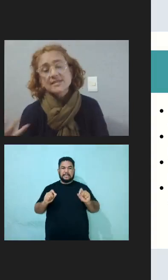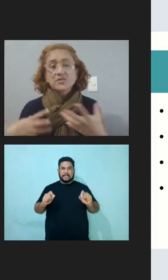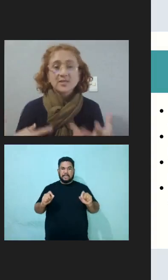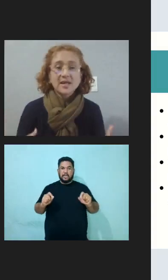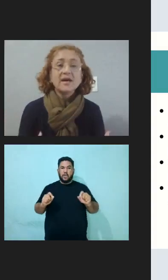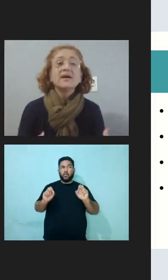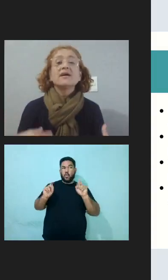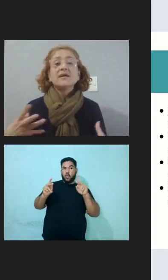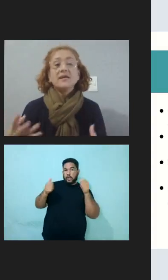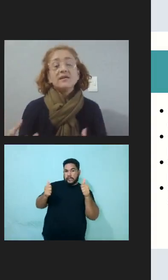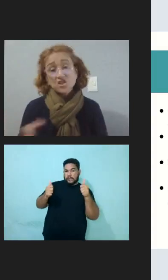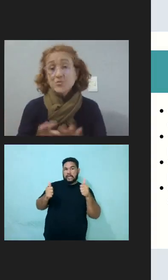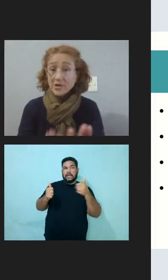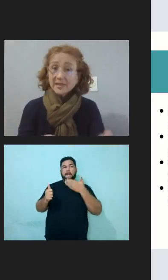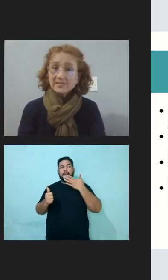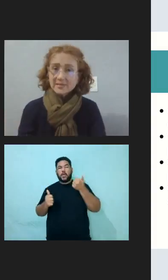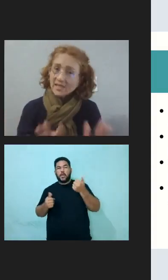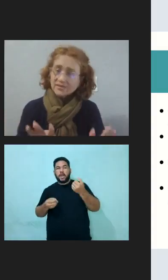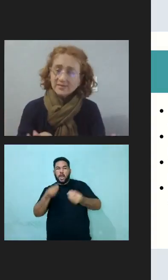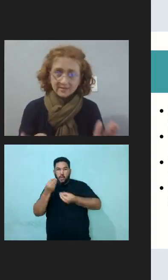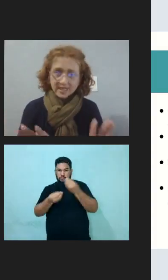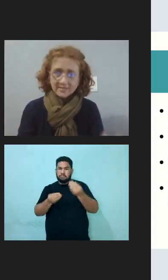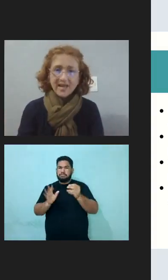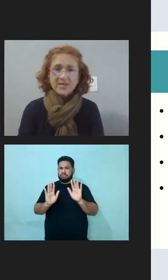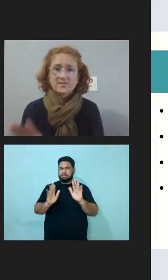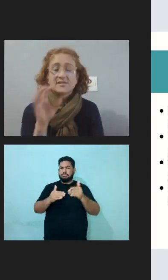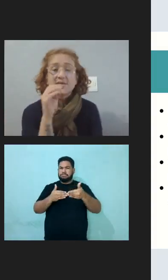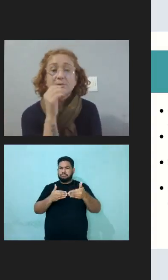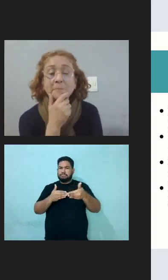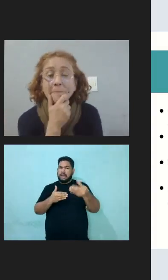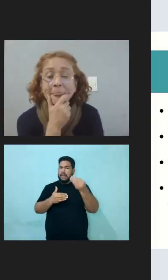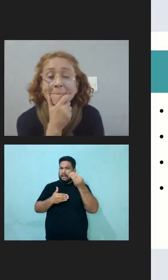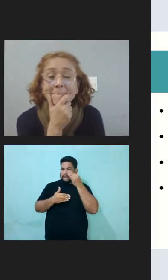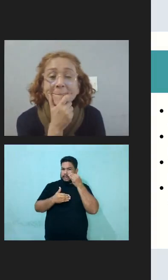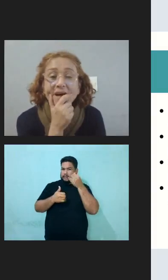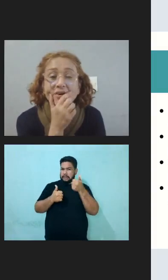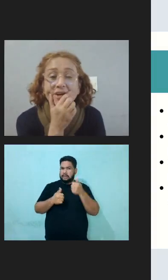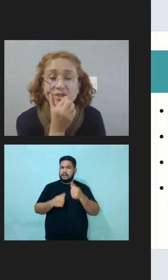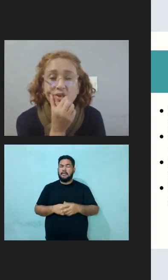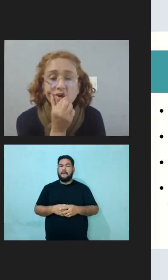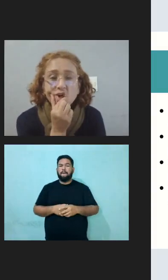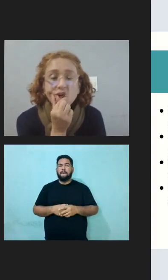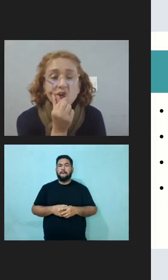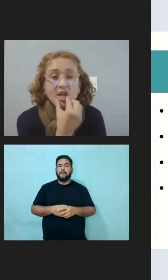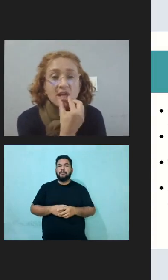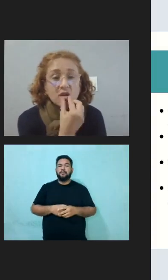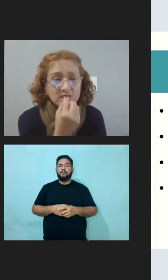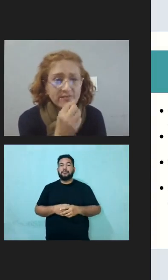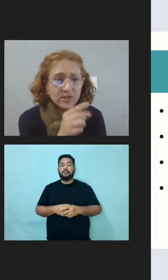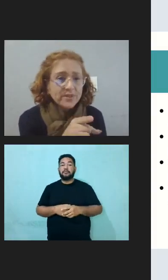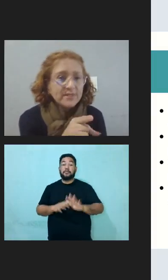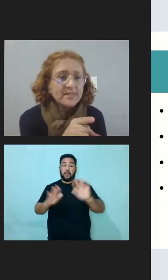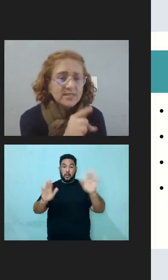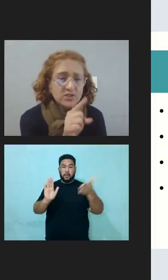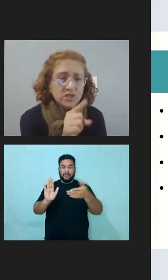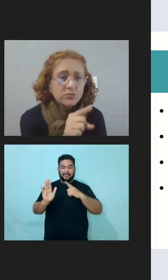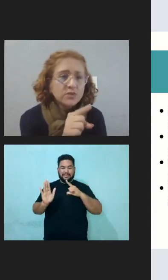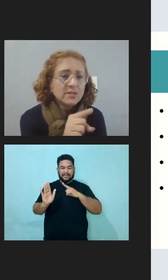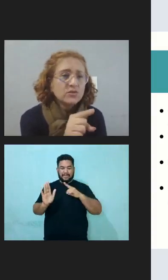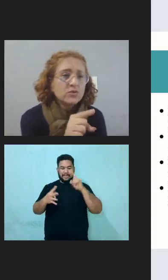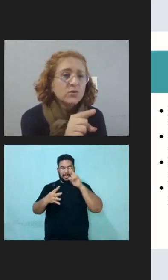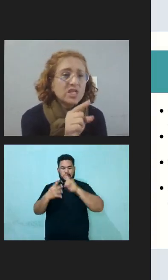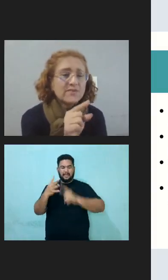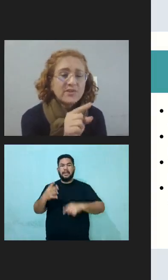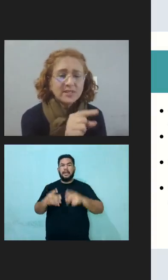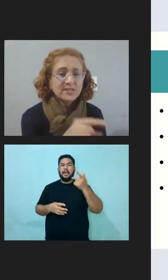se não tá. A gente pode tentar isso, tá, Sara? Agora, olha só. Você falou aqui que sentia muita